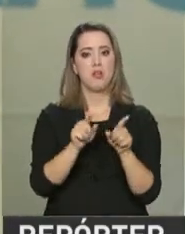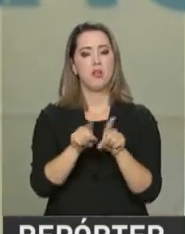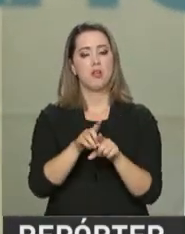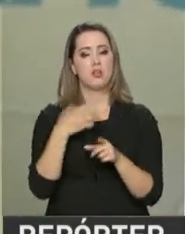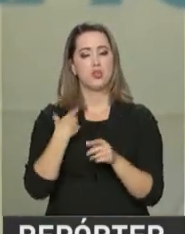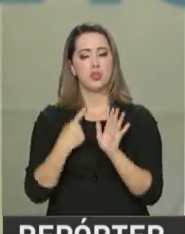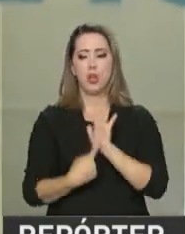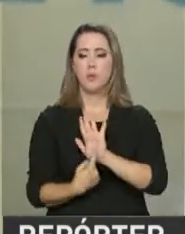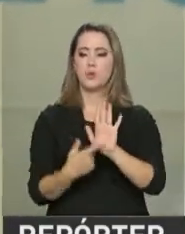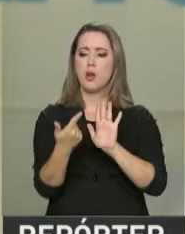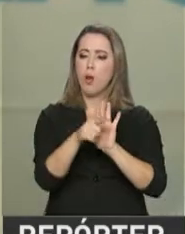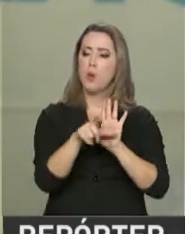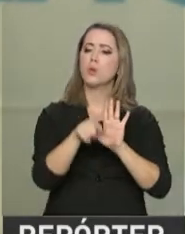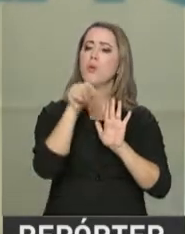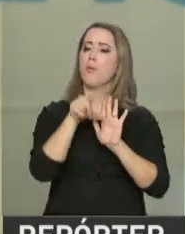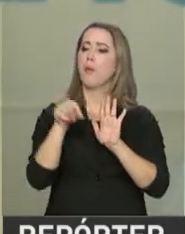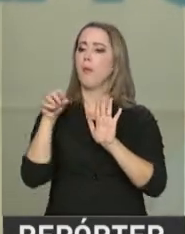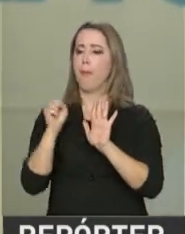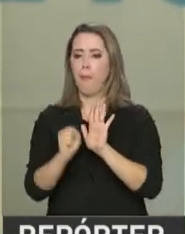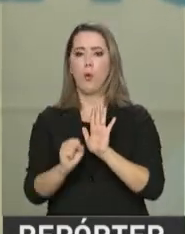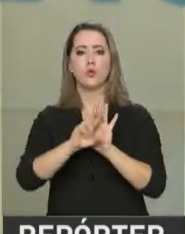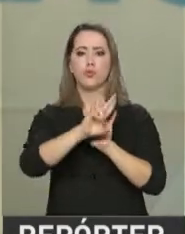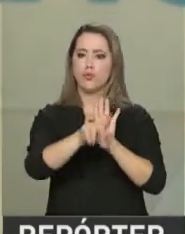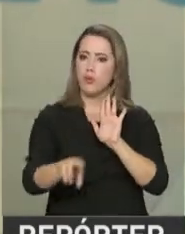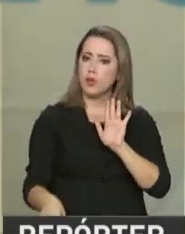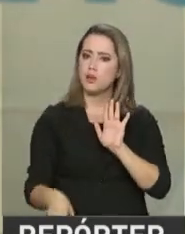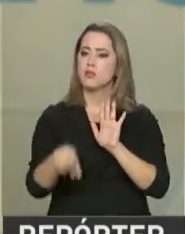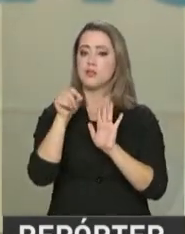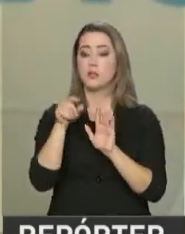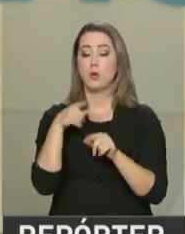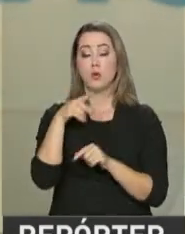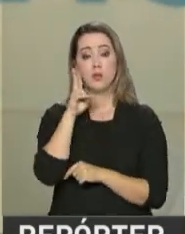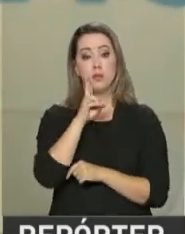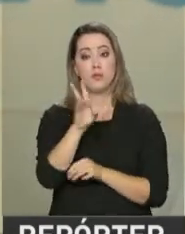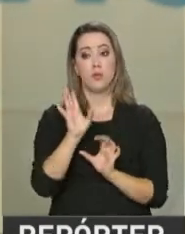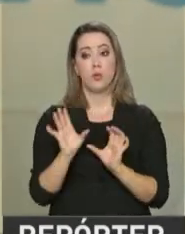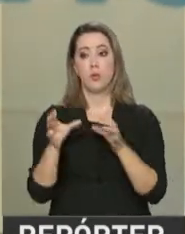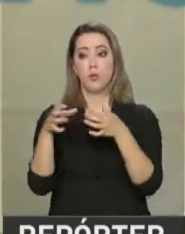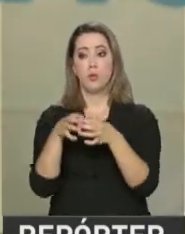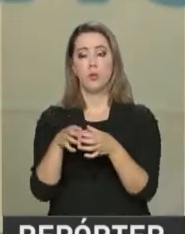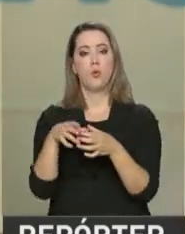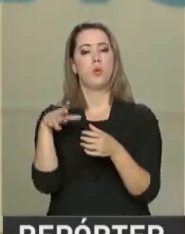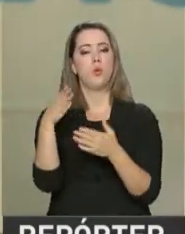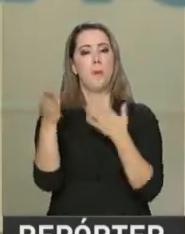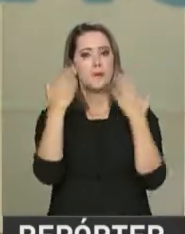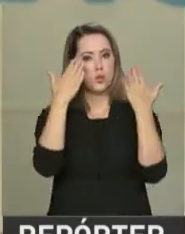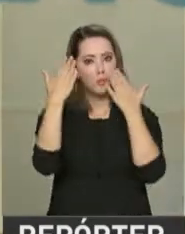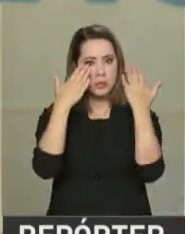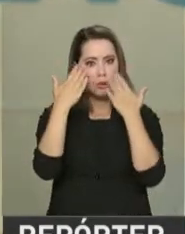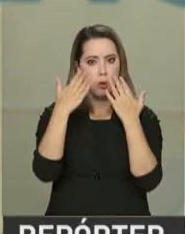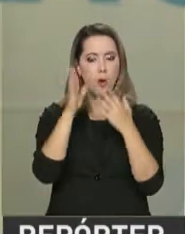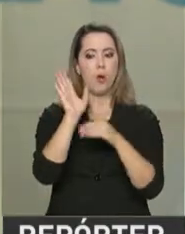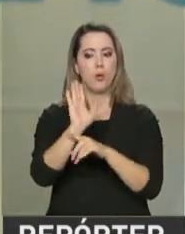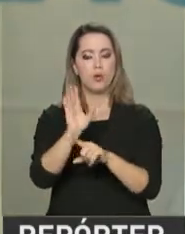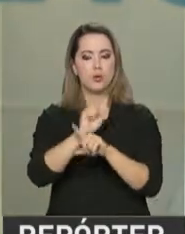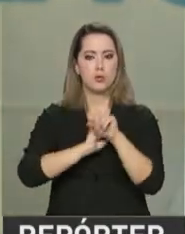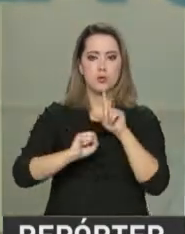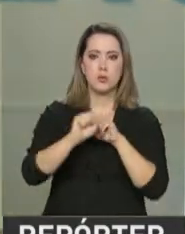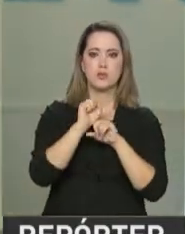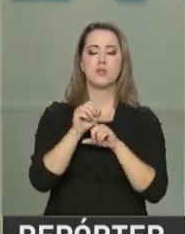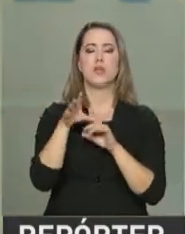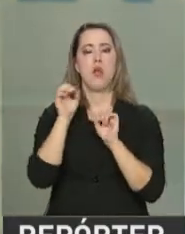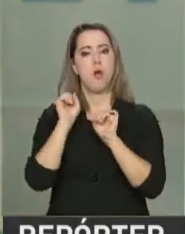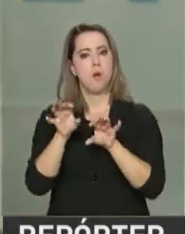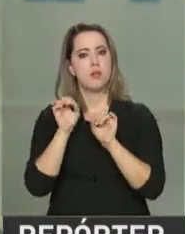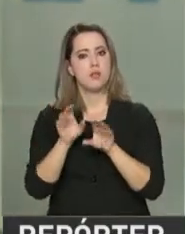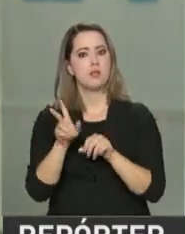oportunidades, diversas possibilidades além do futebol. Então aqui eles são acompanhados por uma equipe psicossocial, nós temos psicólogo, assistente social, um coordenador